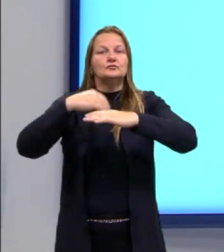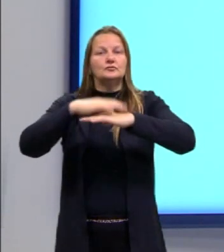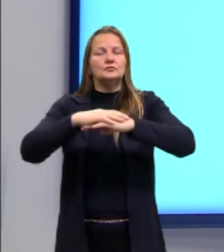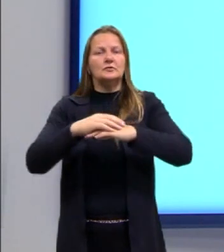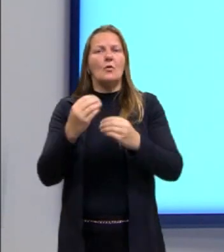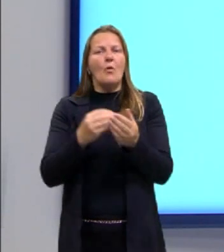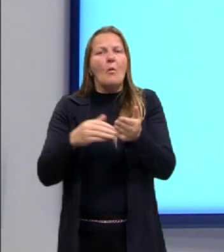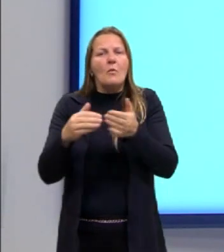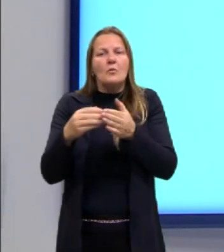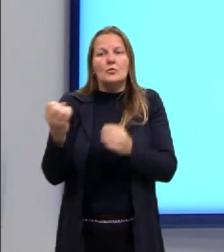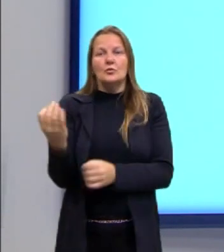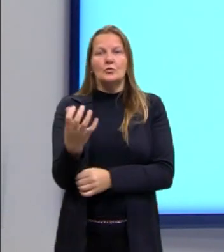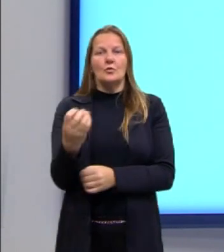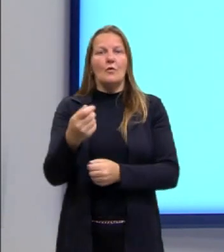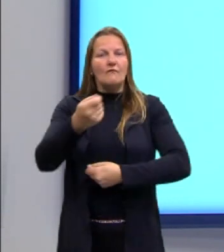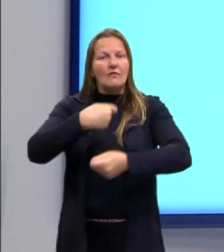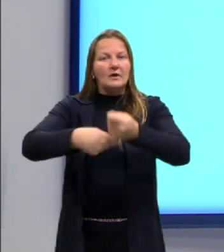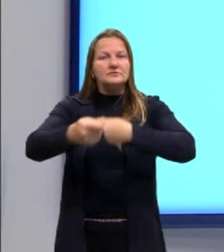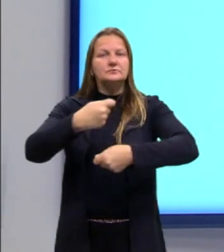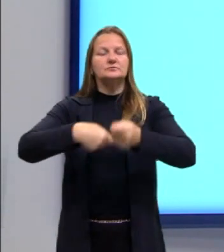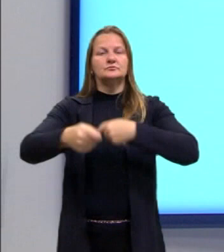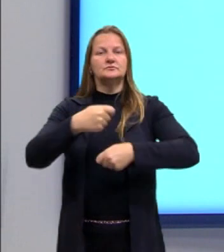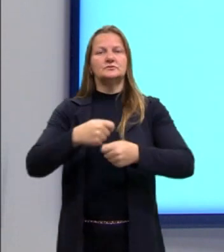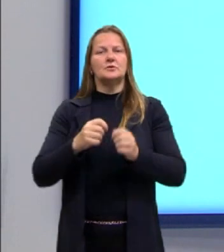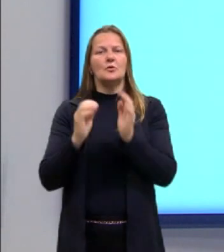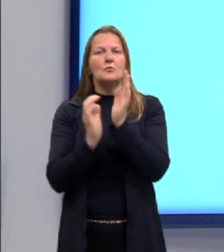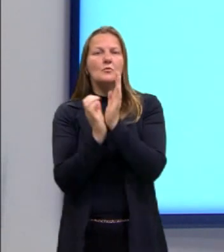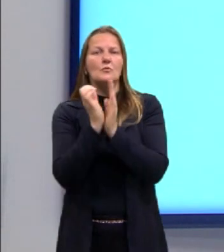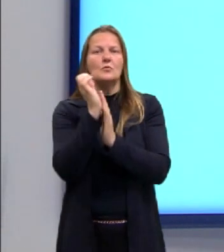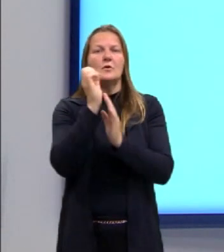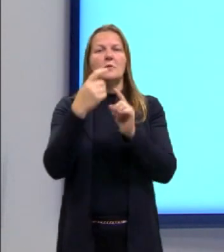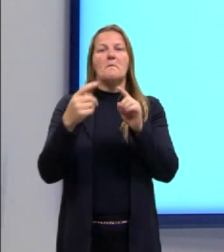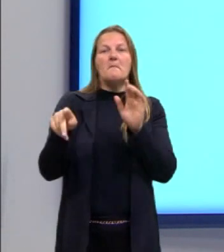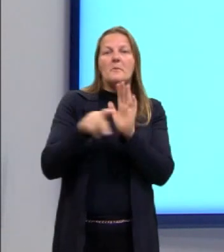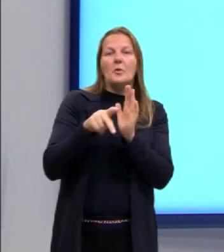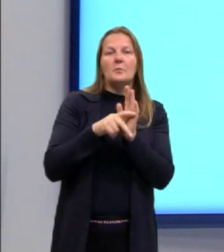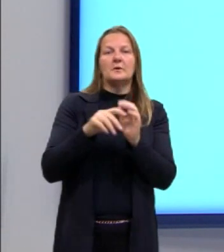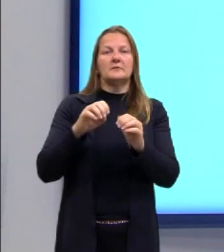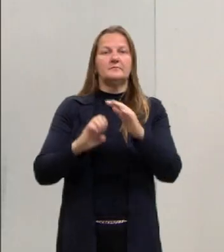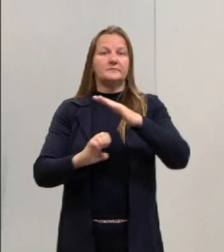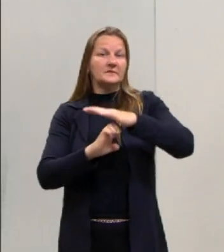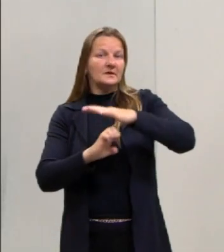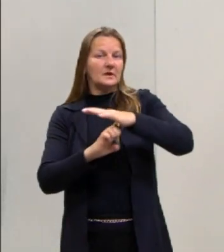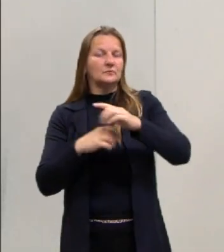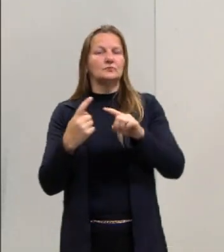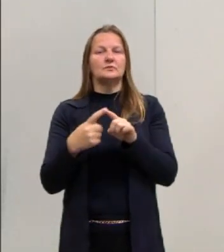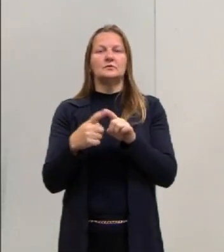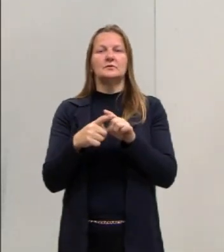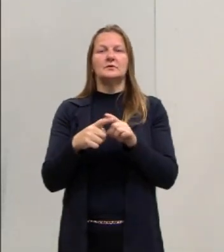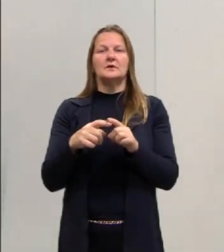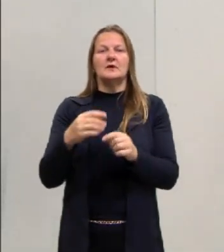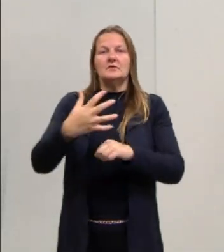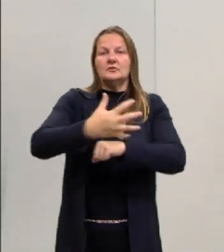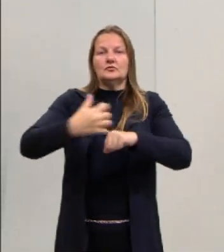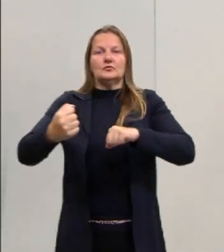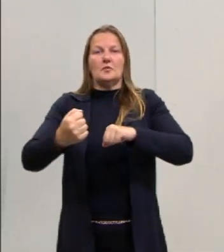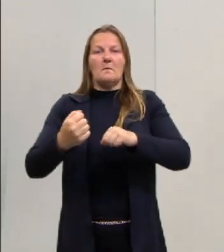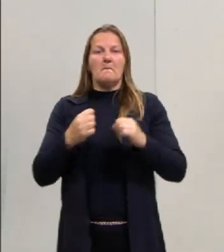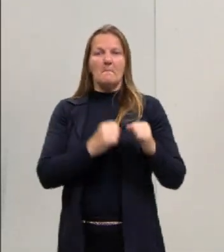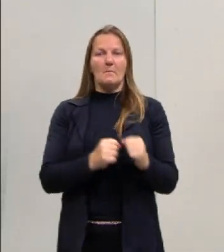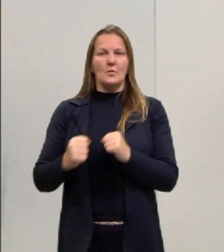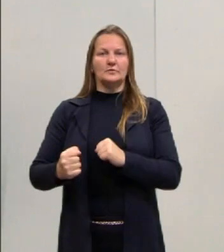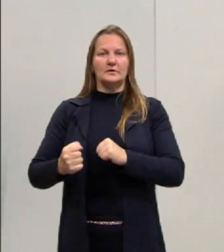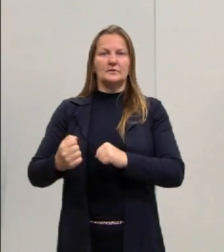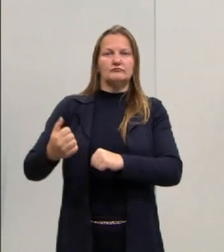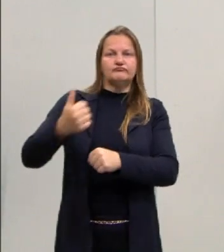Uma aparato novo de administração de burocracia para o estado ou às vezes era só tomar esse poder né Então